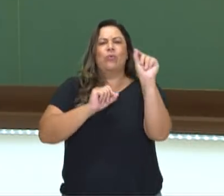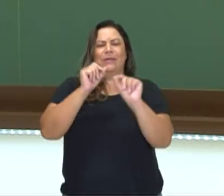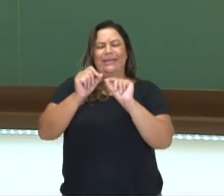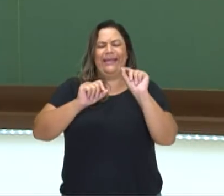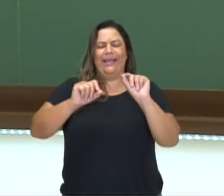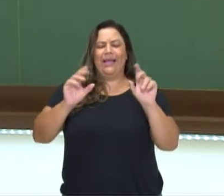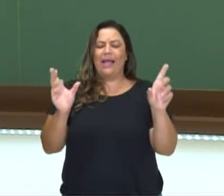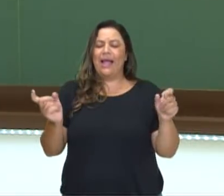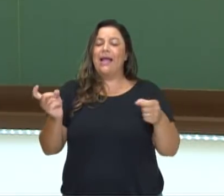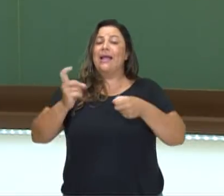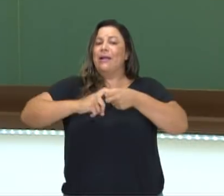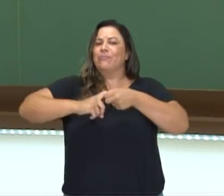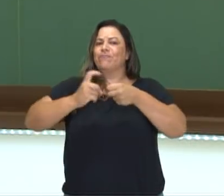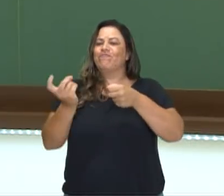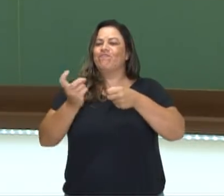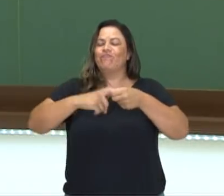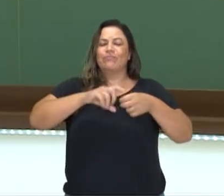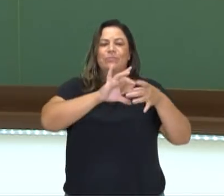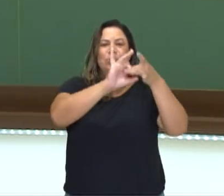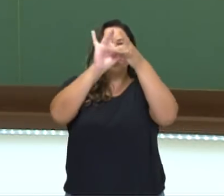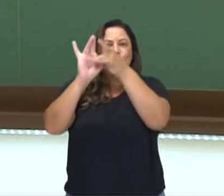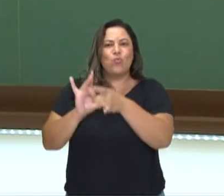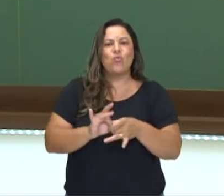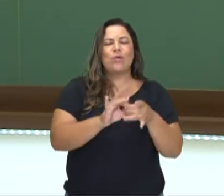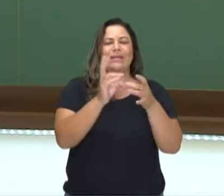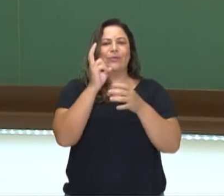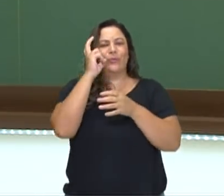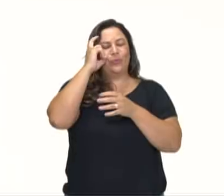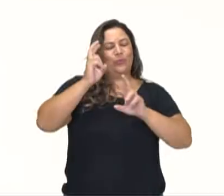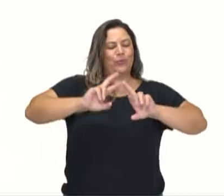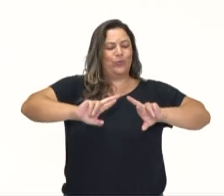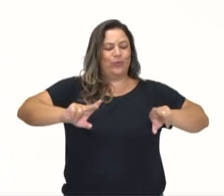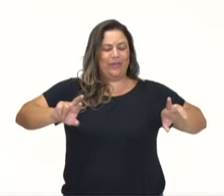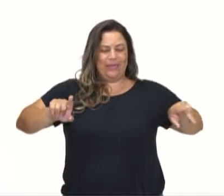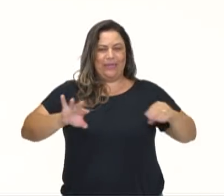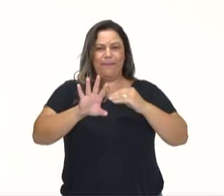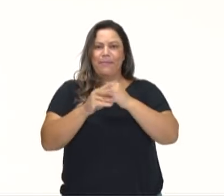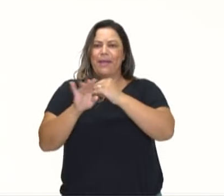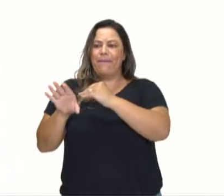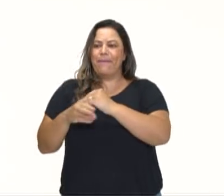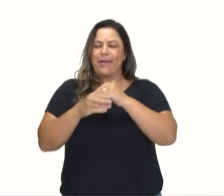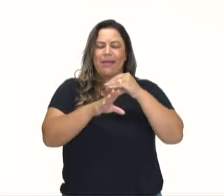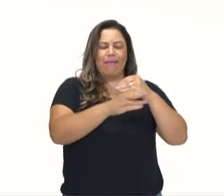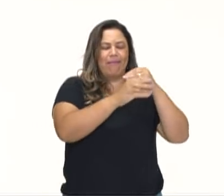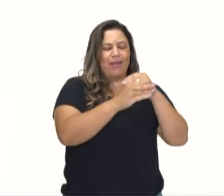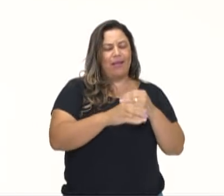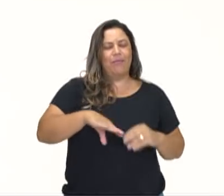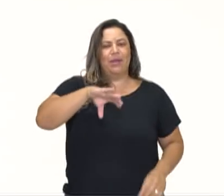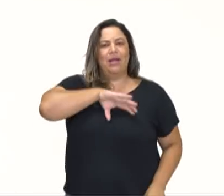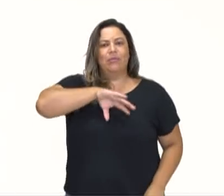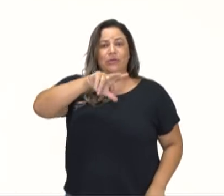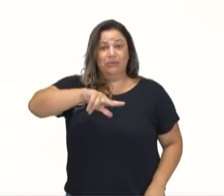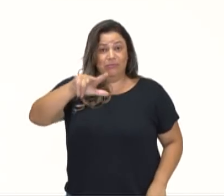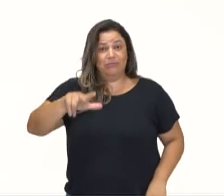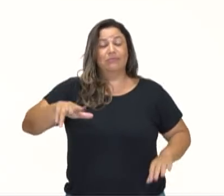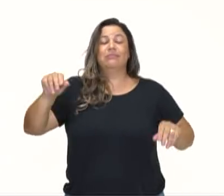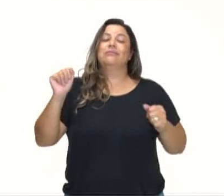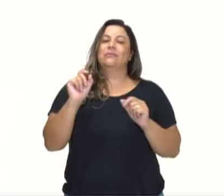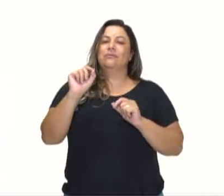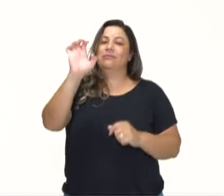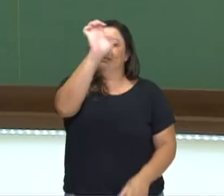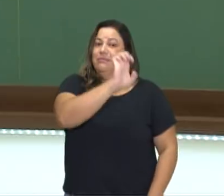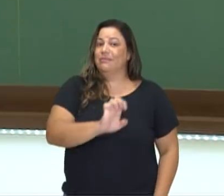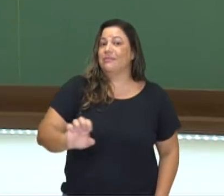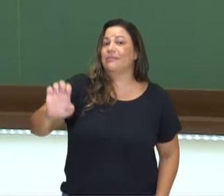que ele une elementos de culturas diferentes. Une elementos da cultura portuguesa, europeia, africana, indígena e